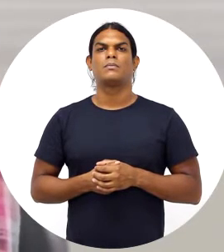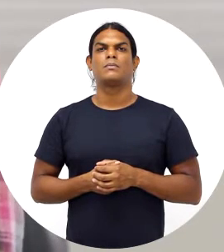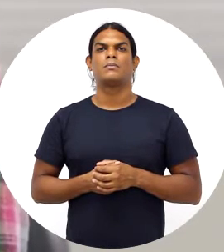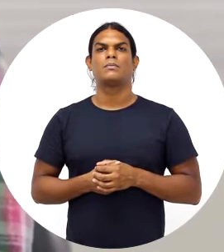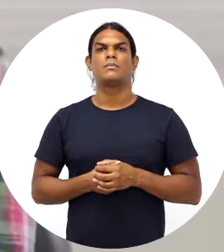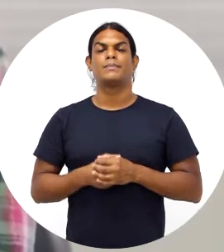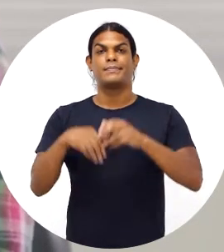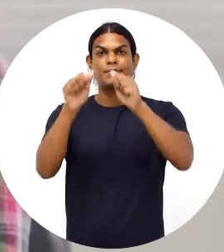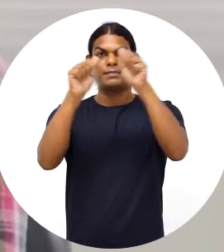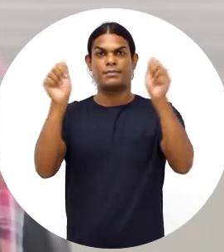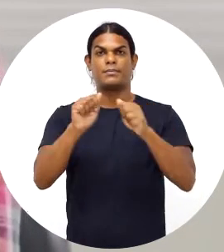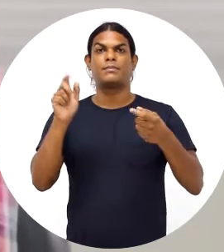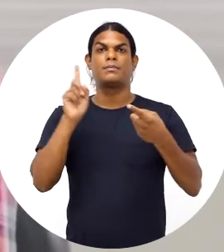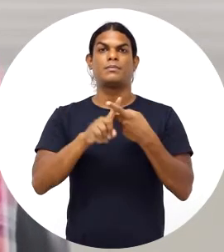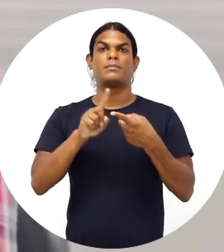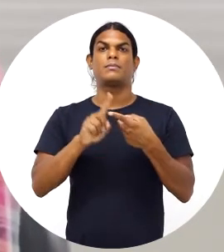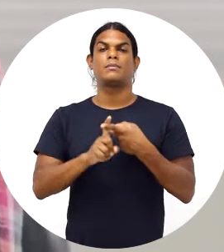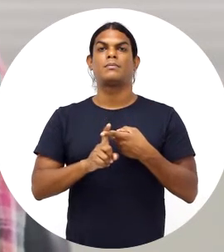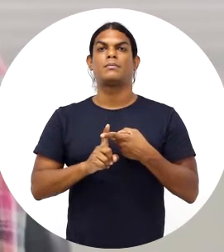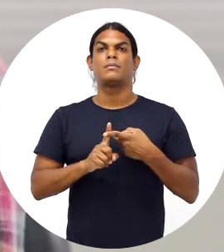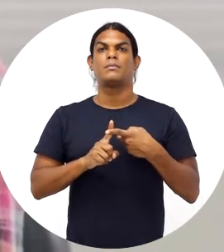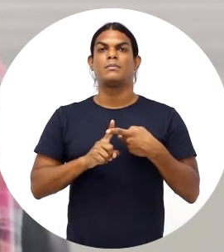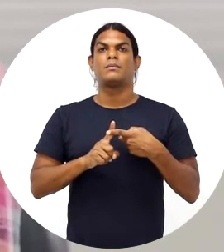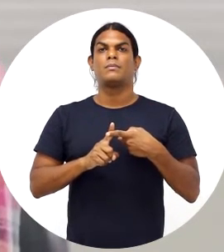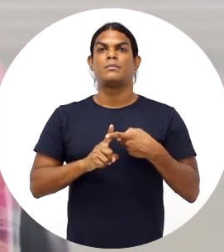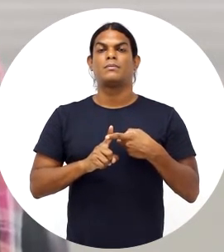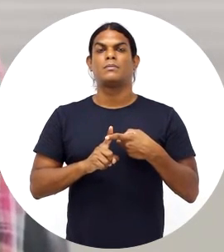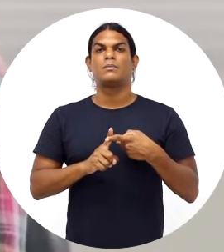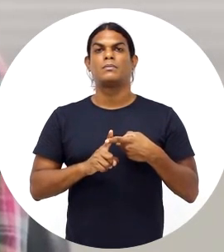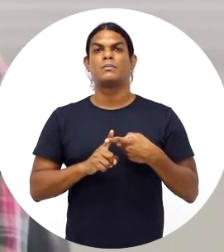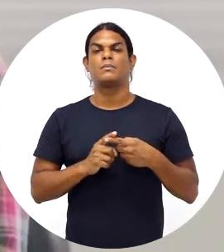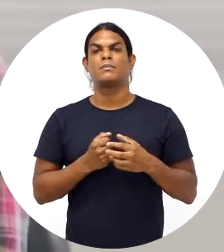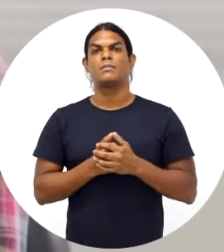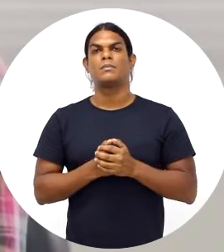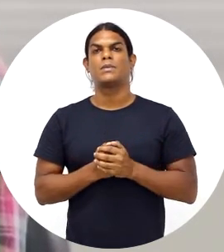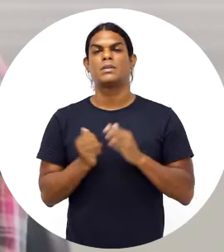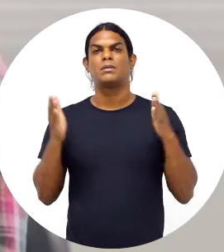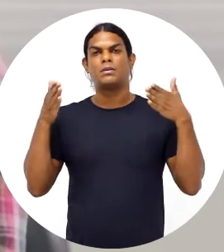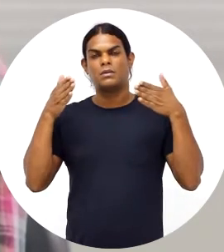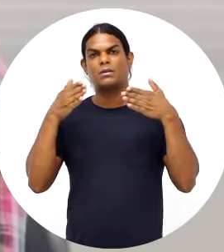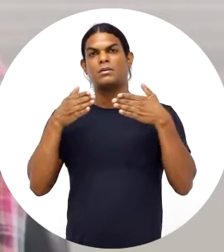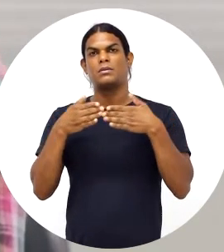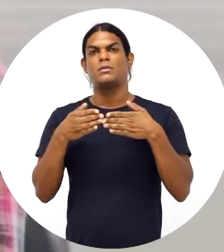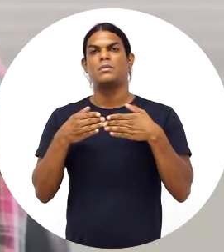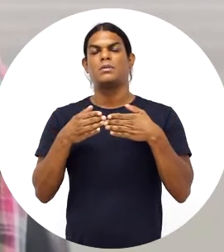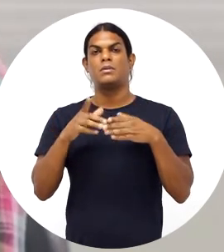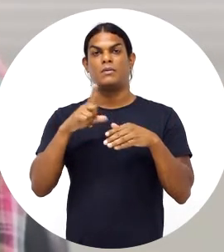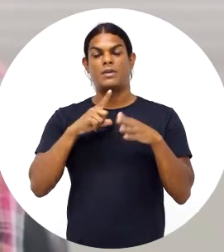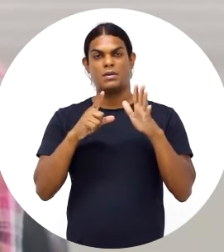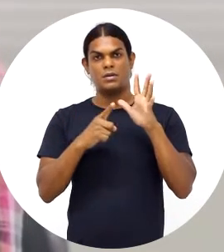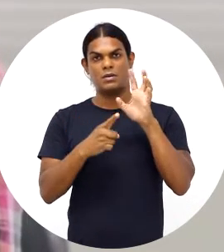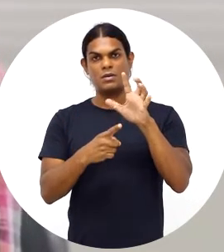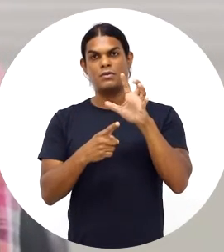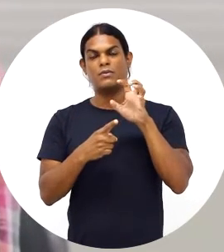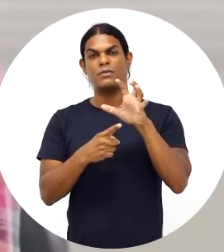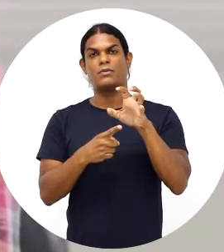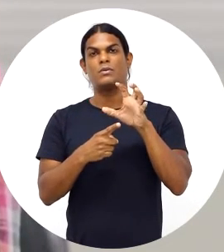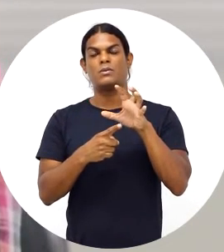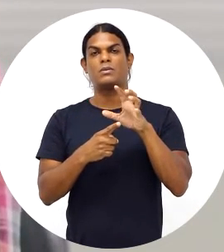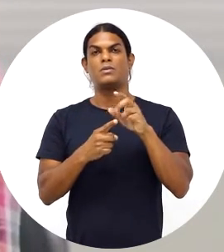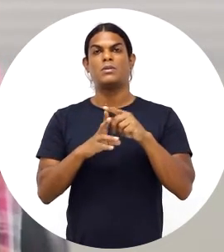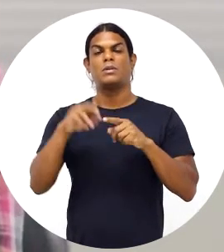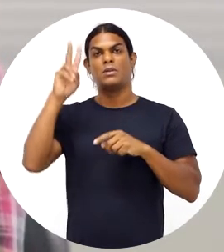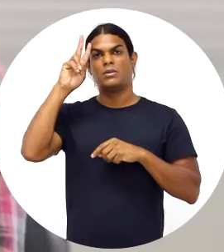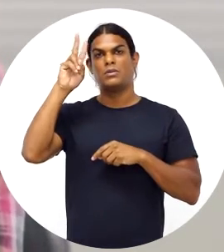A arte também, ela vai ser direcionada, ela vai sofrer influência do seu momento